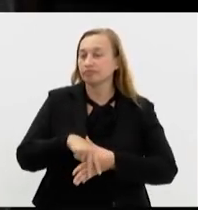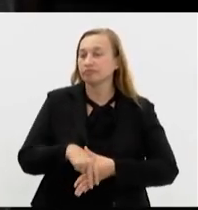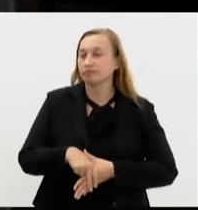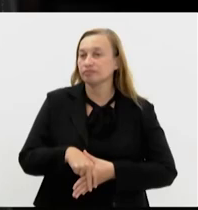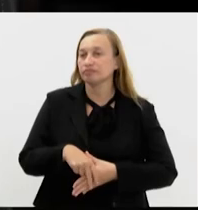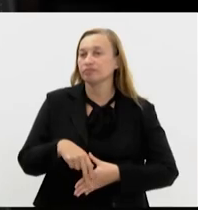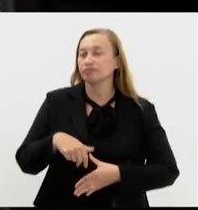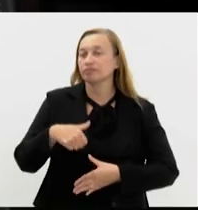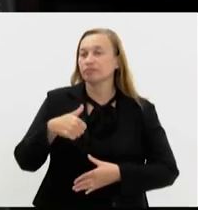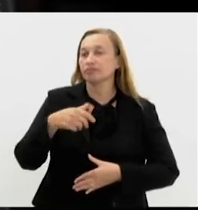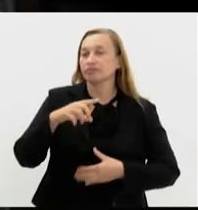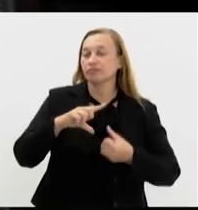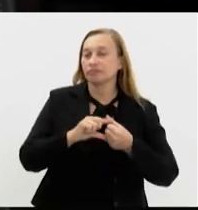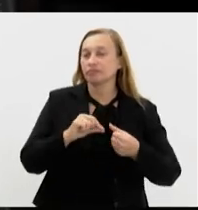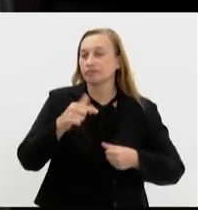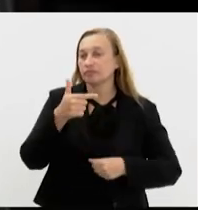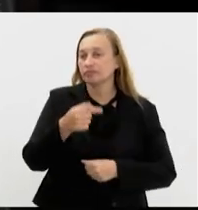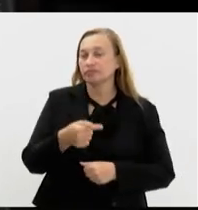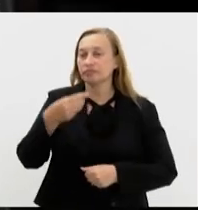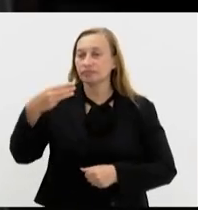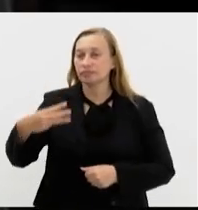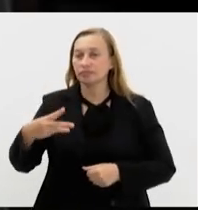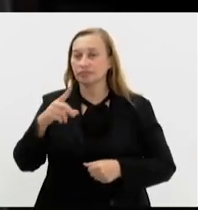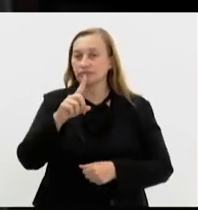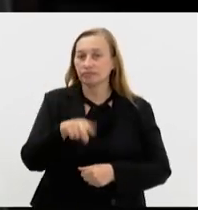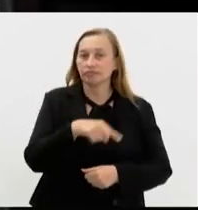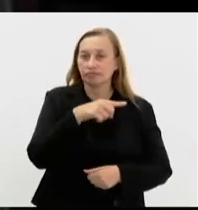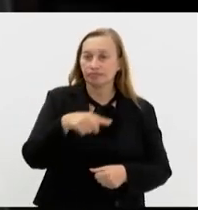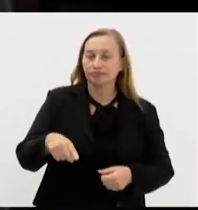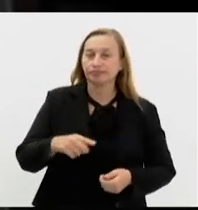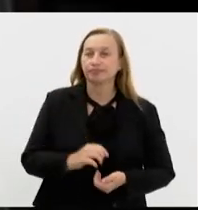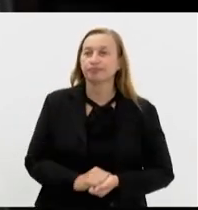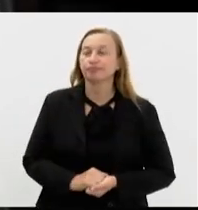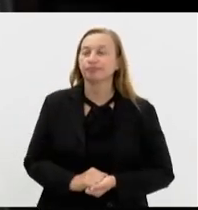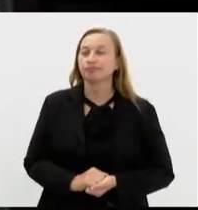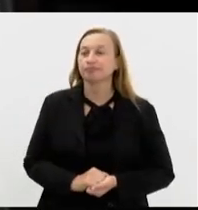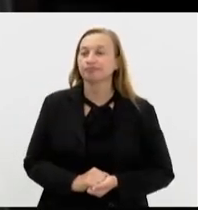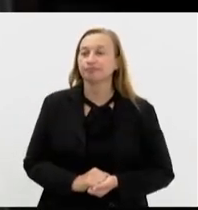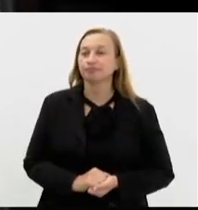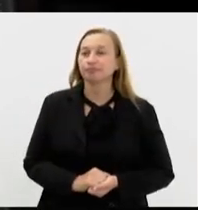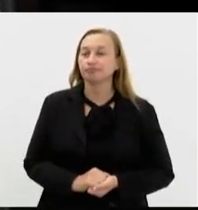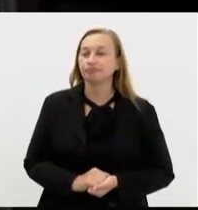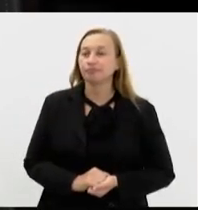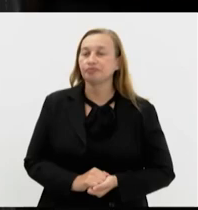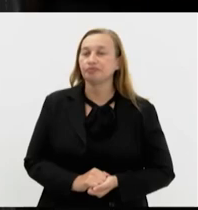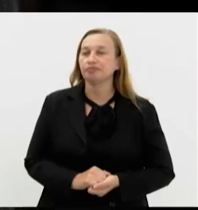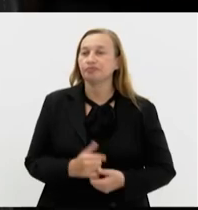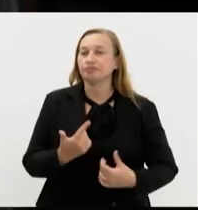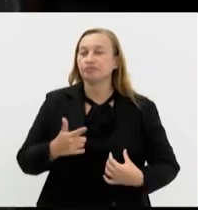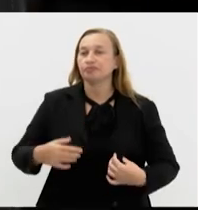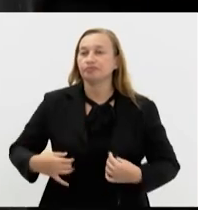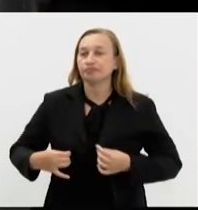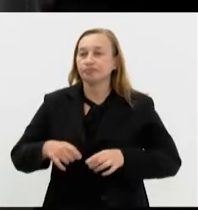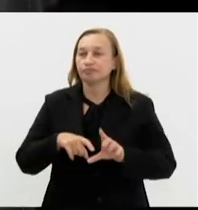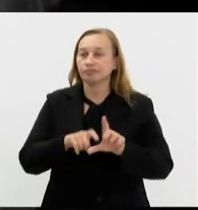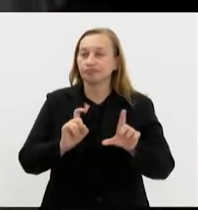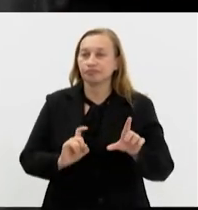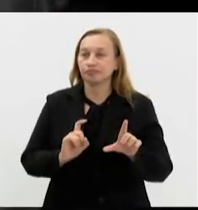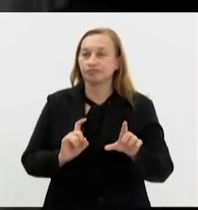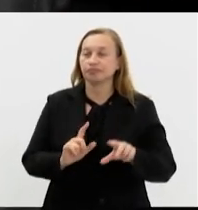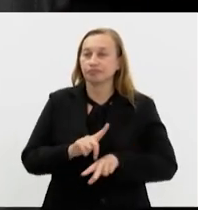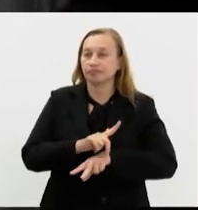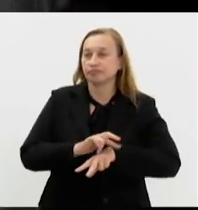73 a proibição expressa exatamente para não haver a ruptura da igualdade de